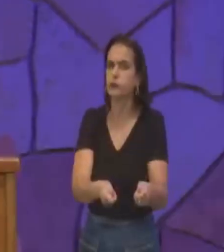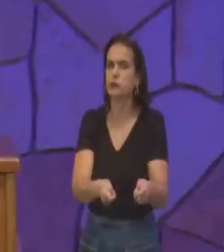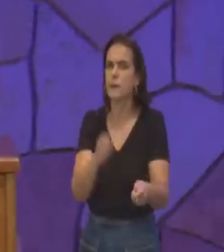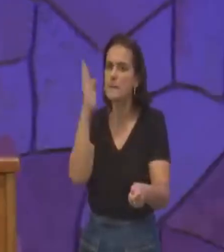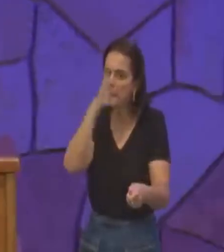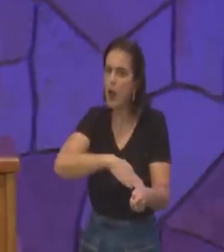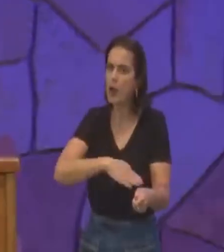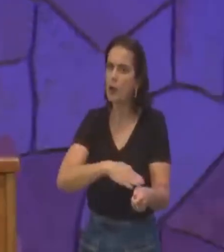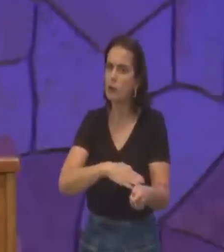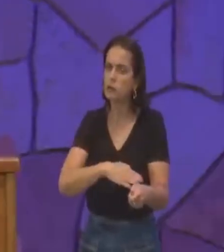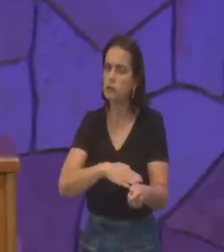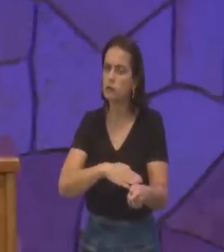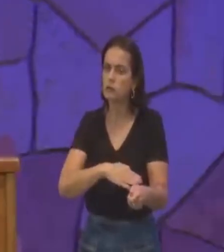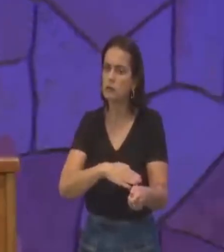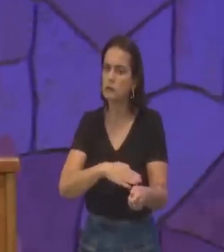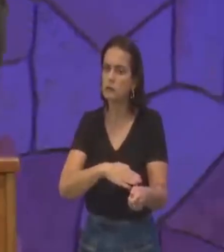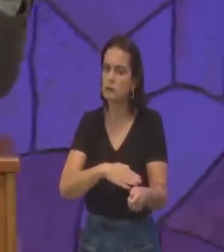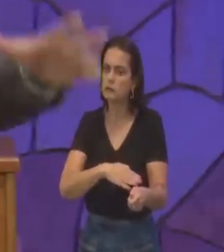mal,